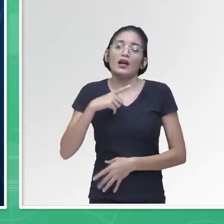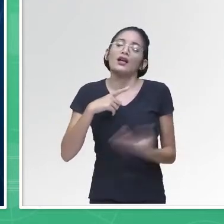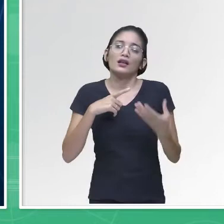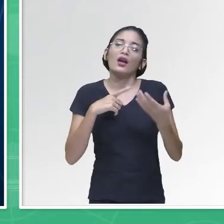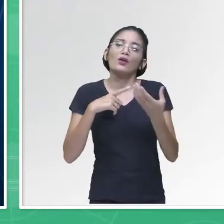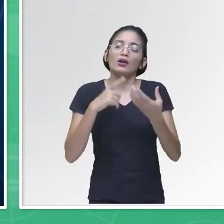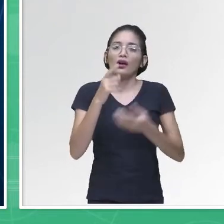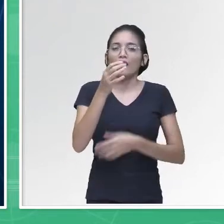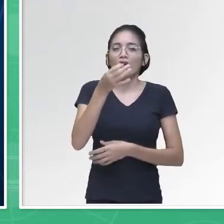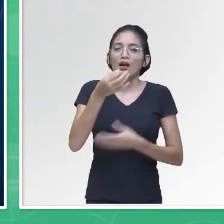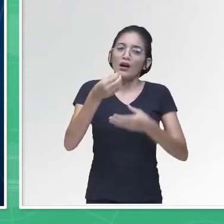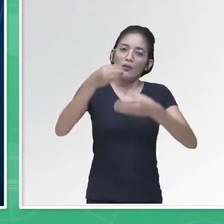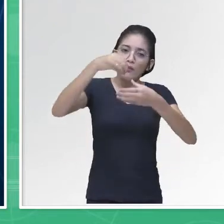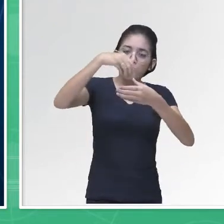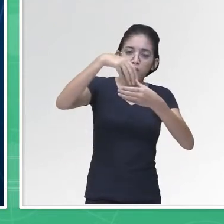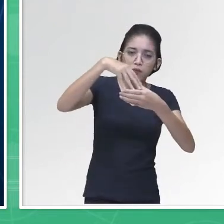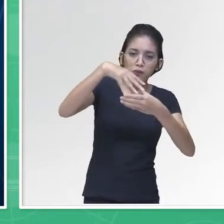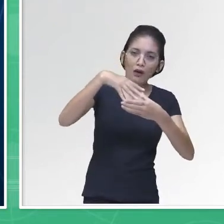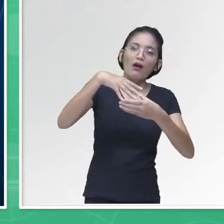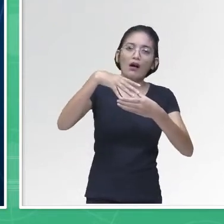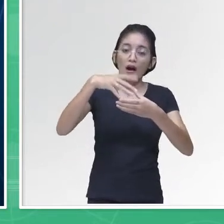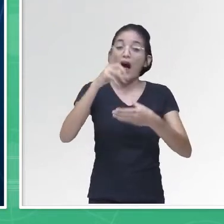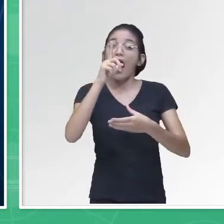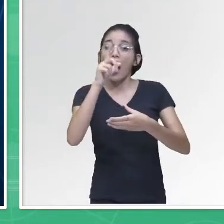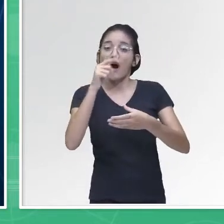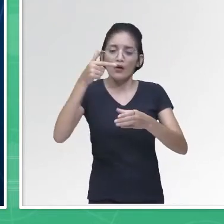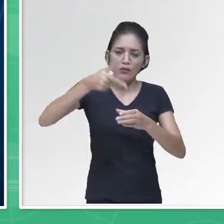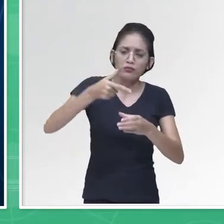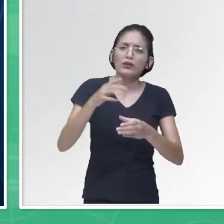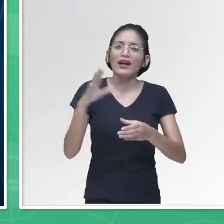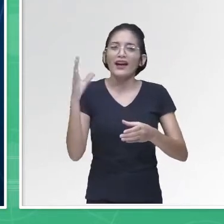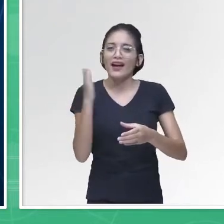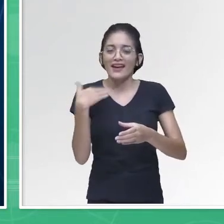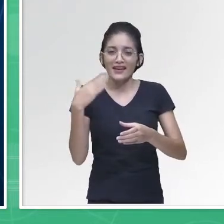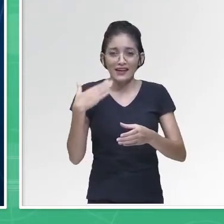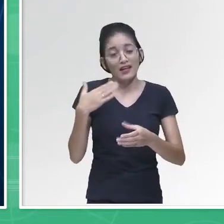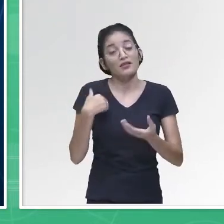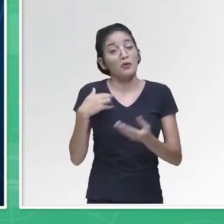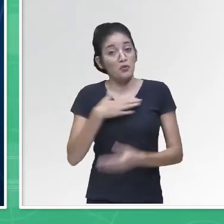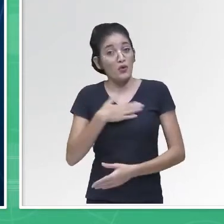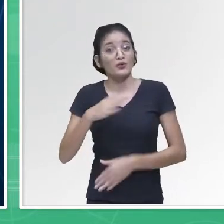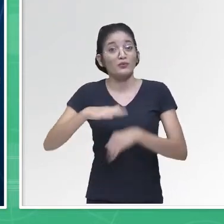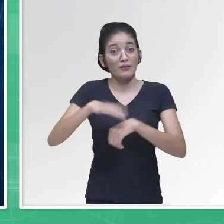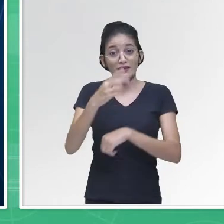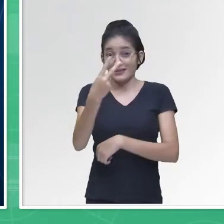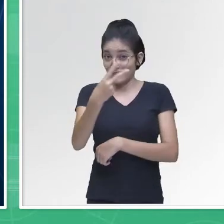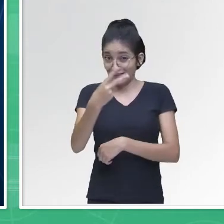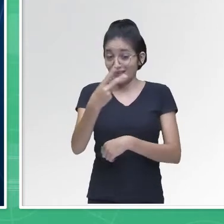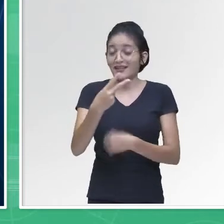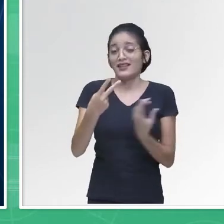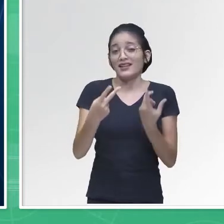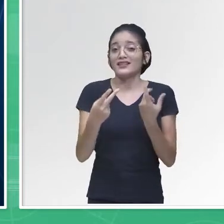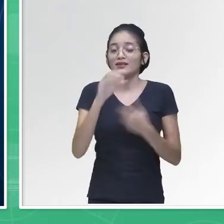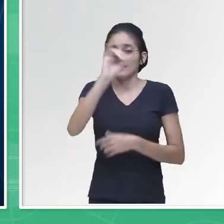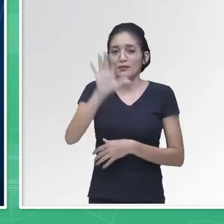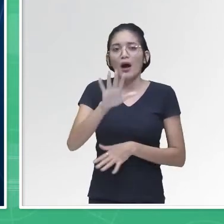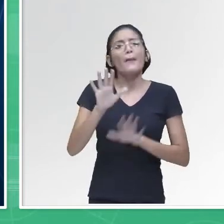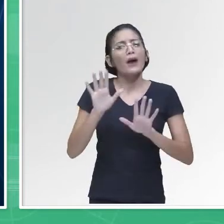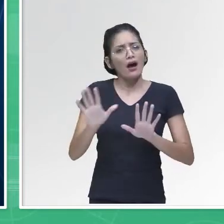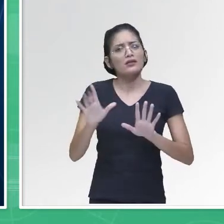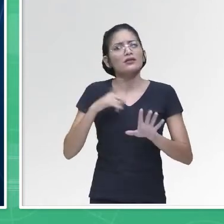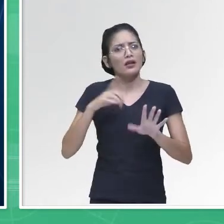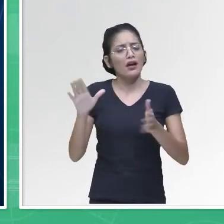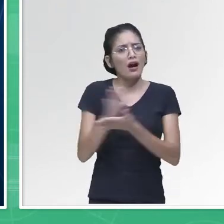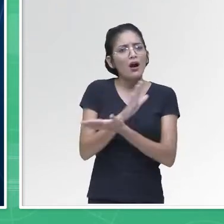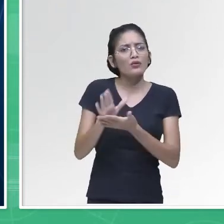coado e o café solúvel. Eu gosto mais do café coado, né? Mas tem pessoas que gostam do café